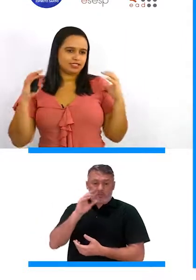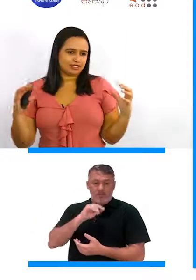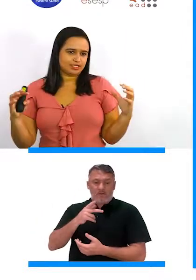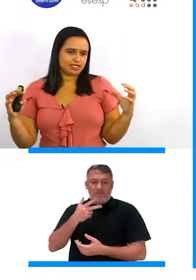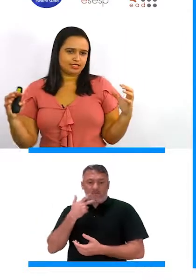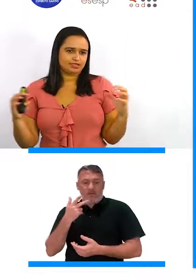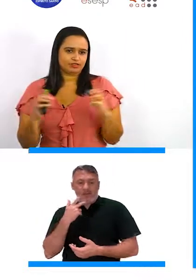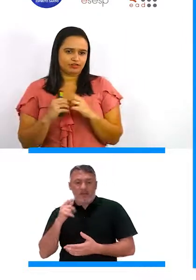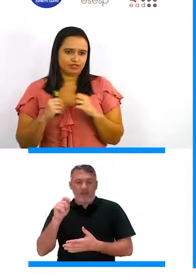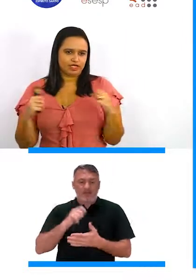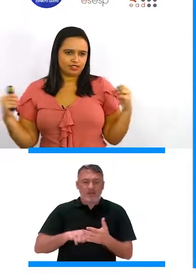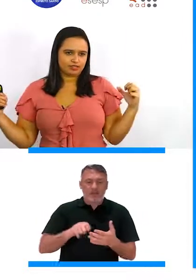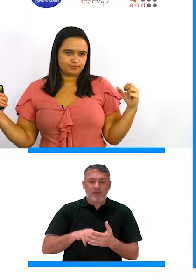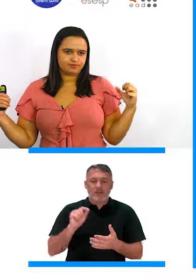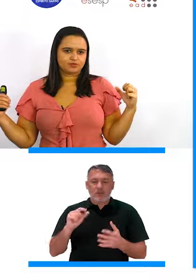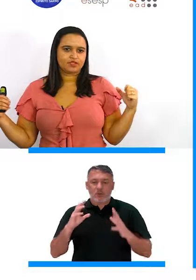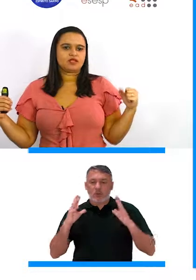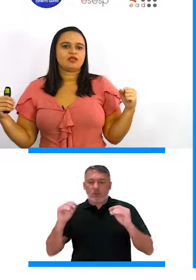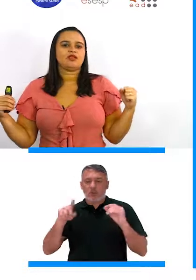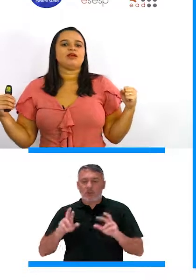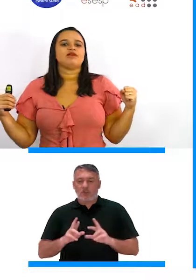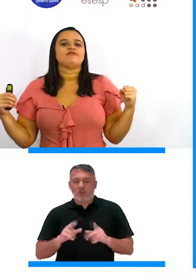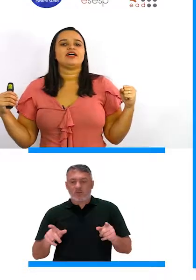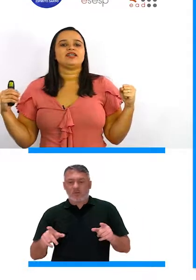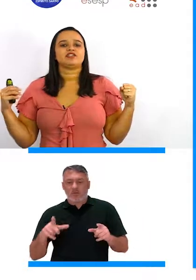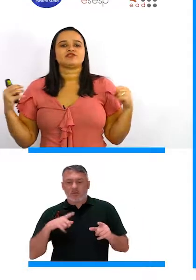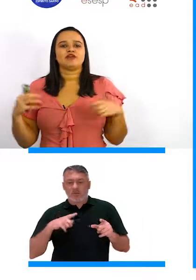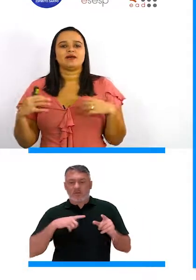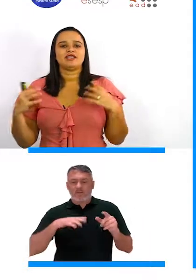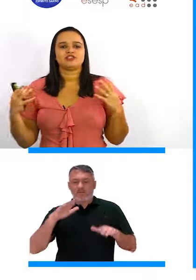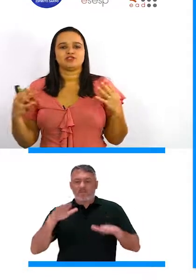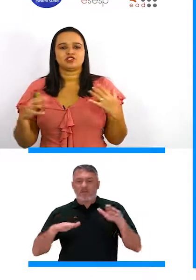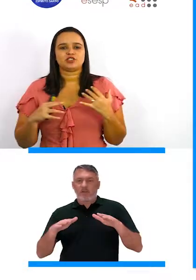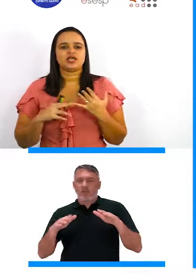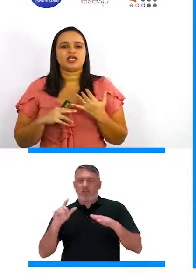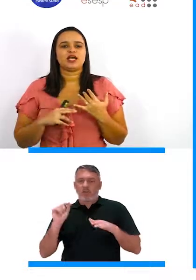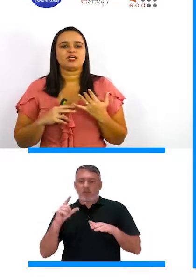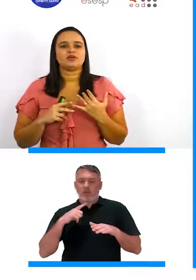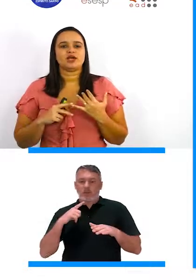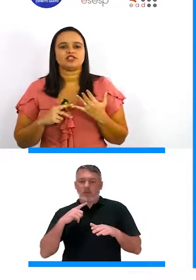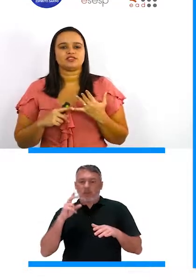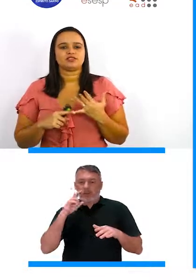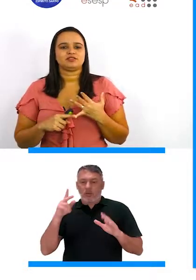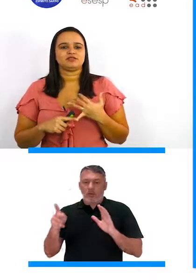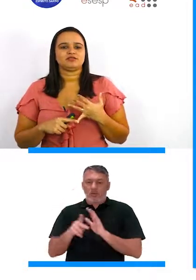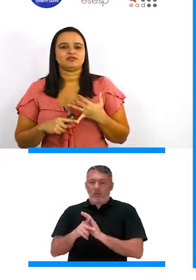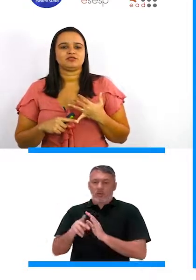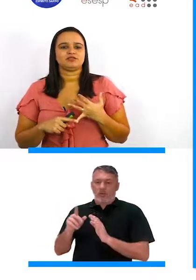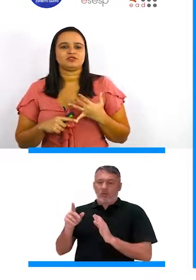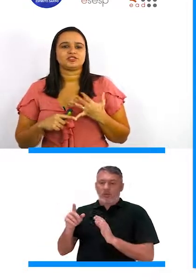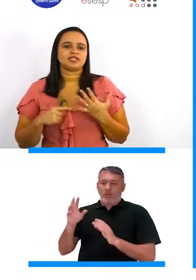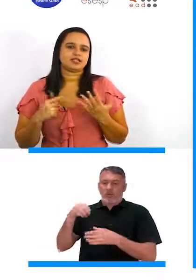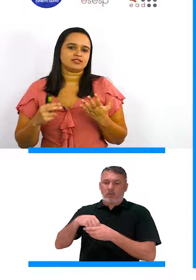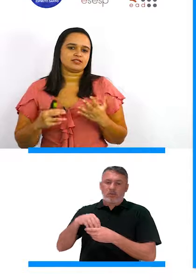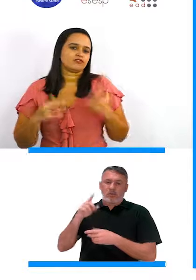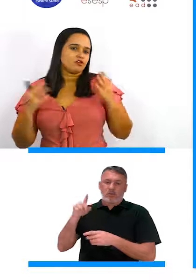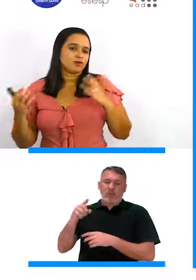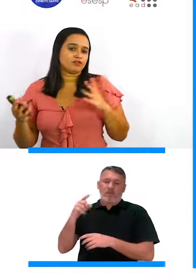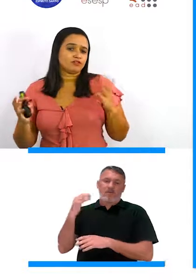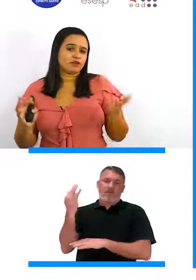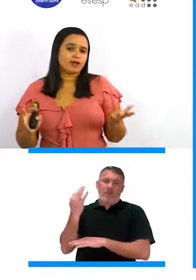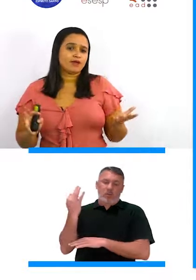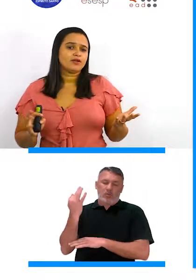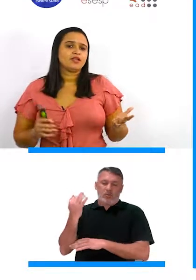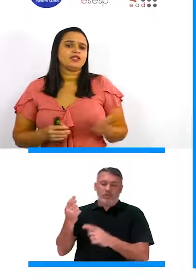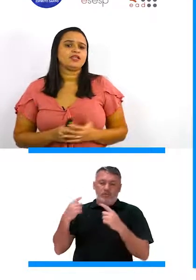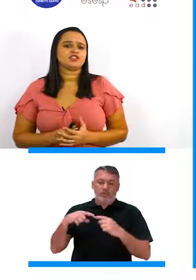língua escrita são diferentes. Variantes formalismo, a gente tem a linguagem distensa, formal